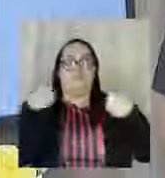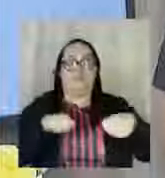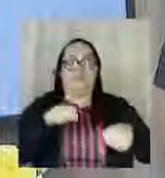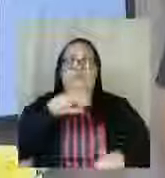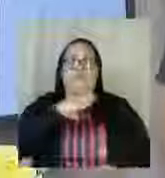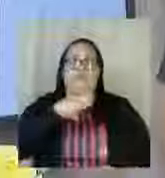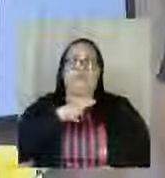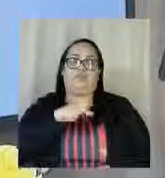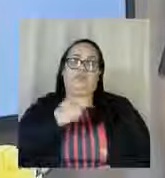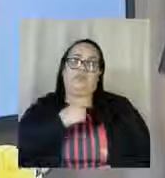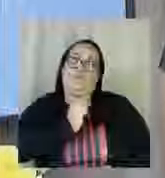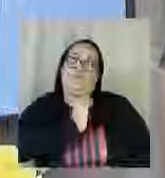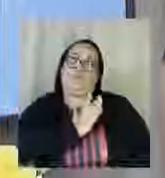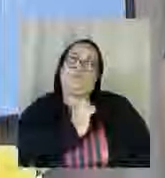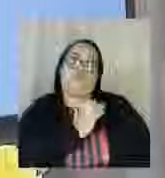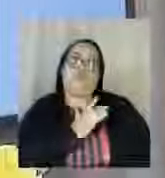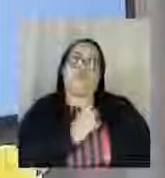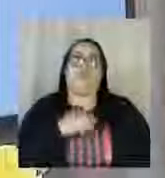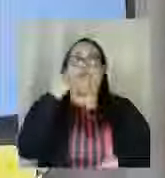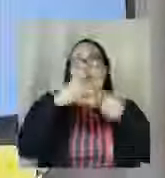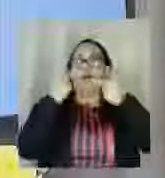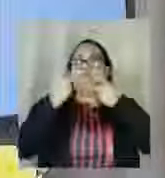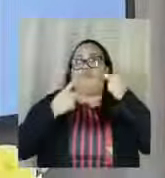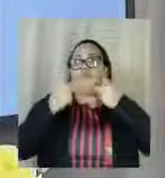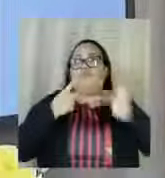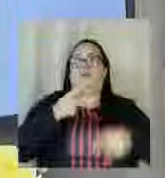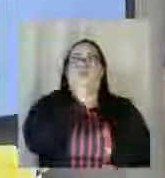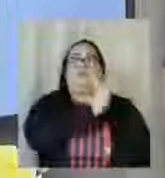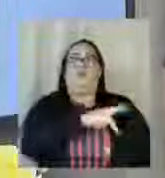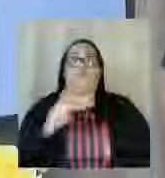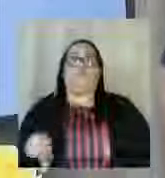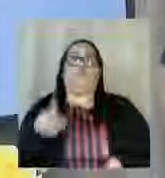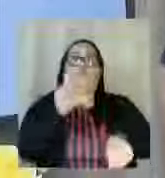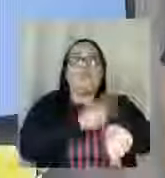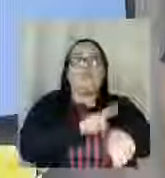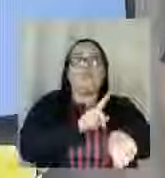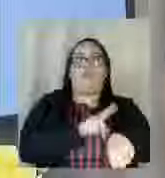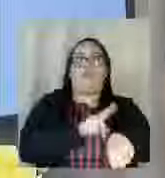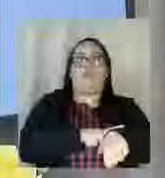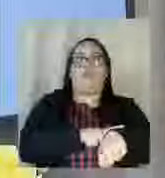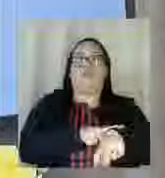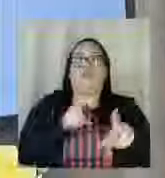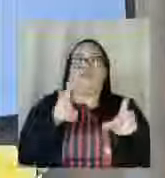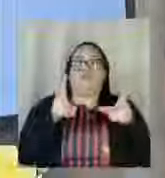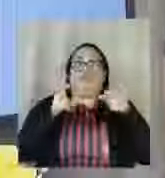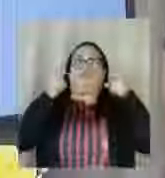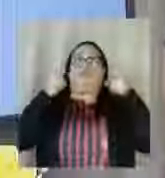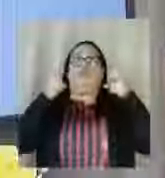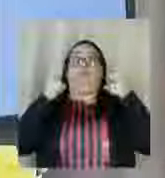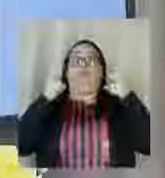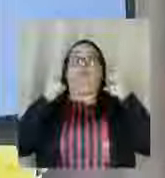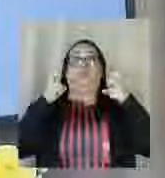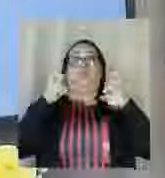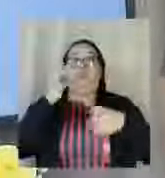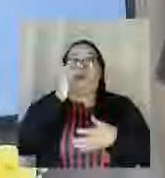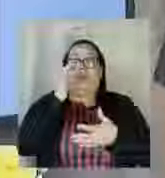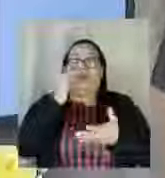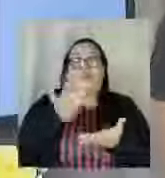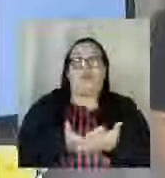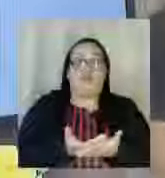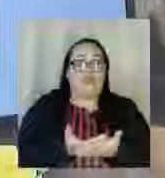não. A fala de um professor, na hora que ele é pego de surpresa com uma realidade da qual ele